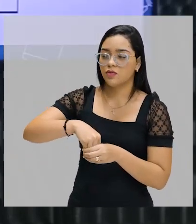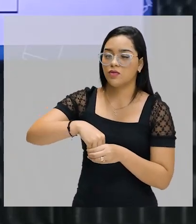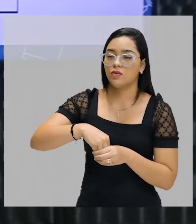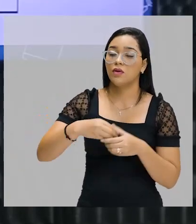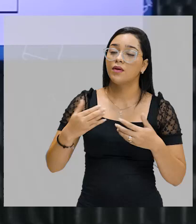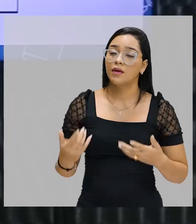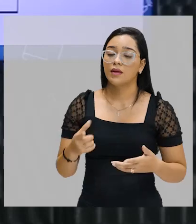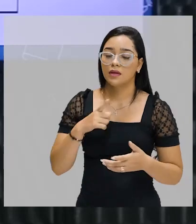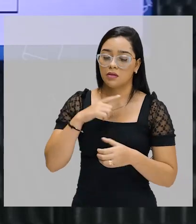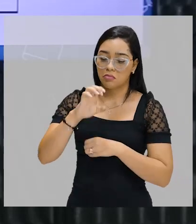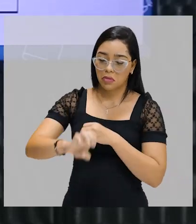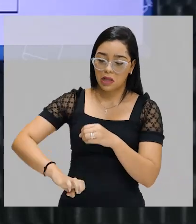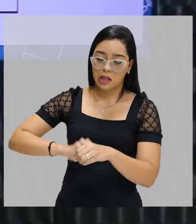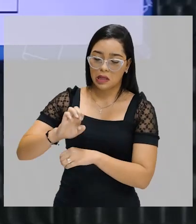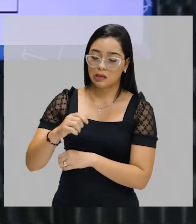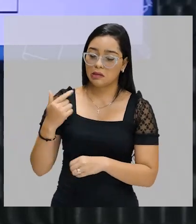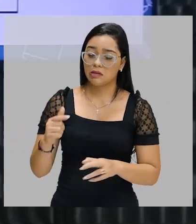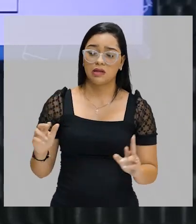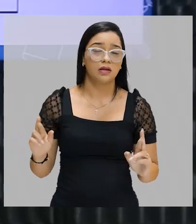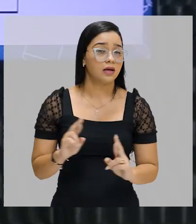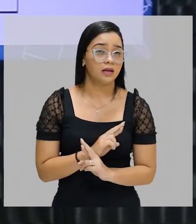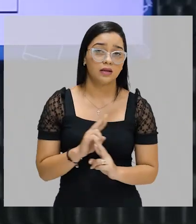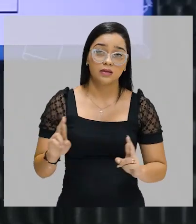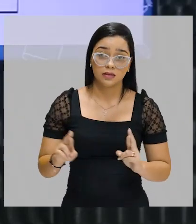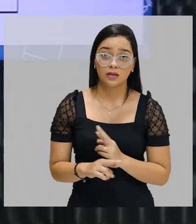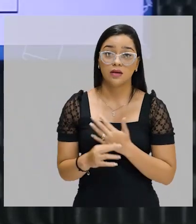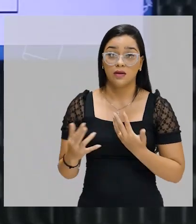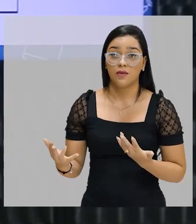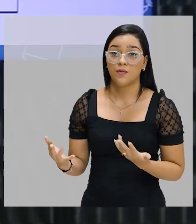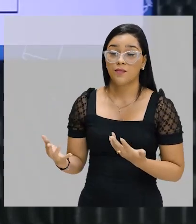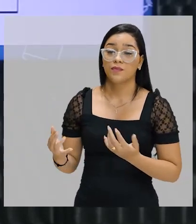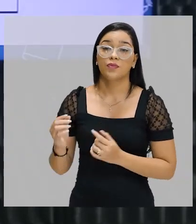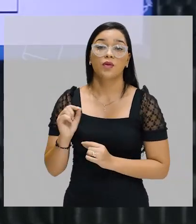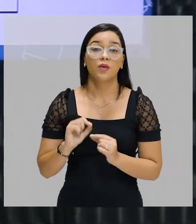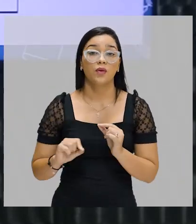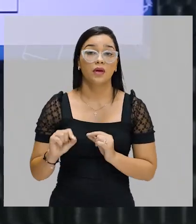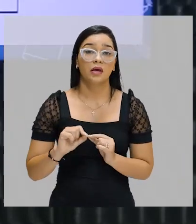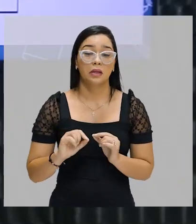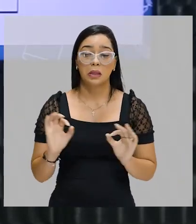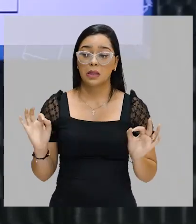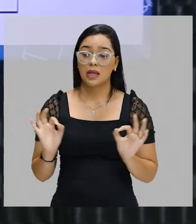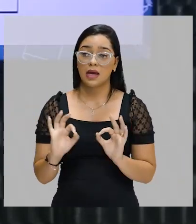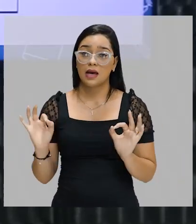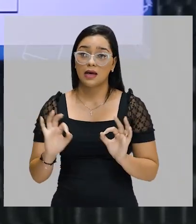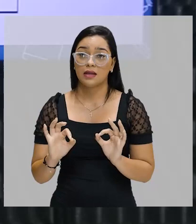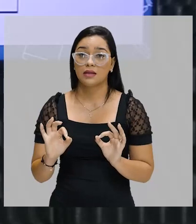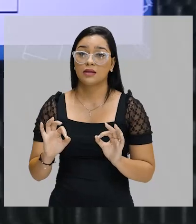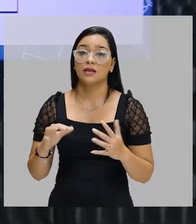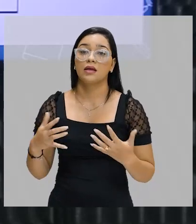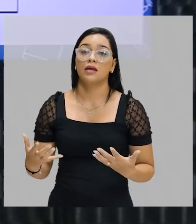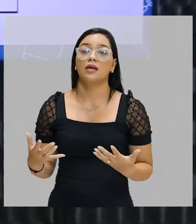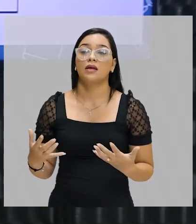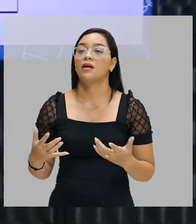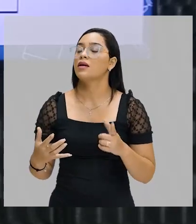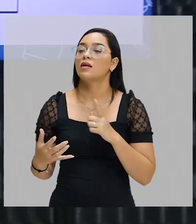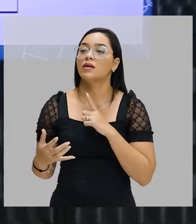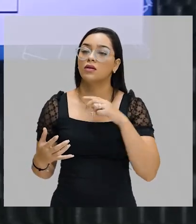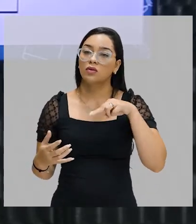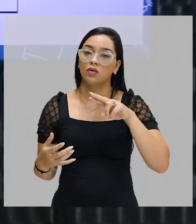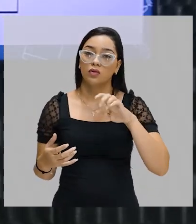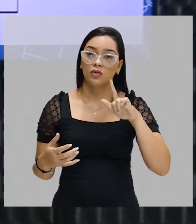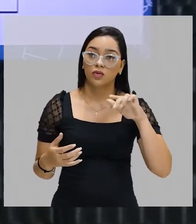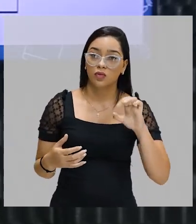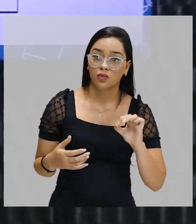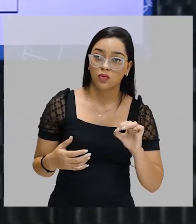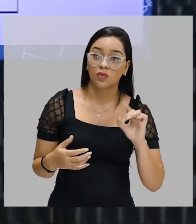o elétron ele não vai ter essa relação. A massa do elétron ele é insignificante perto da massa do núcleo, tá